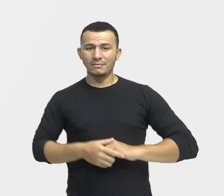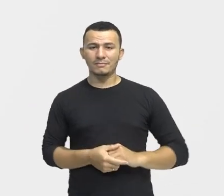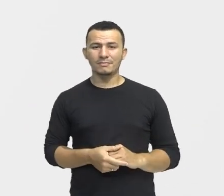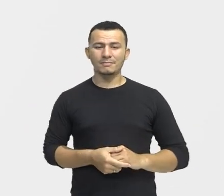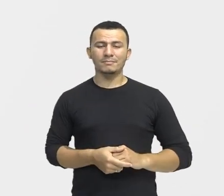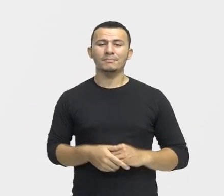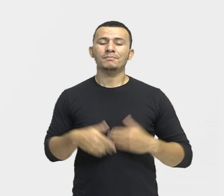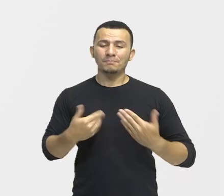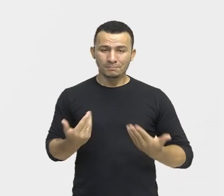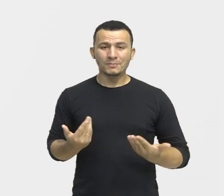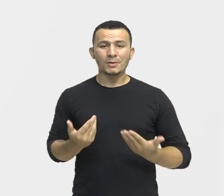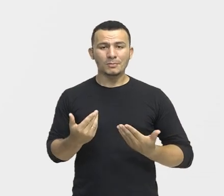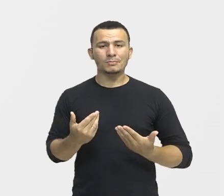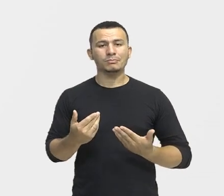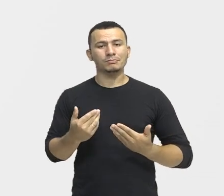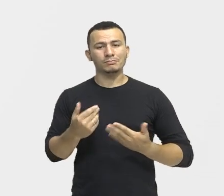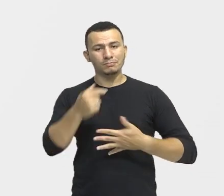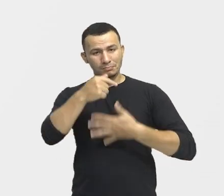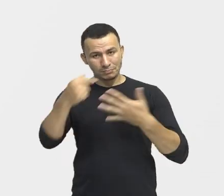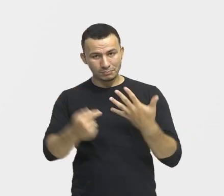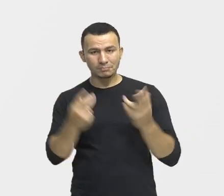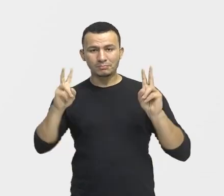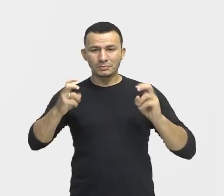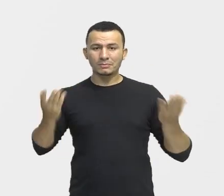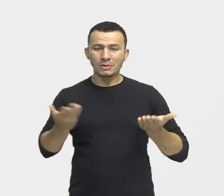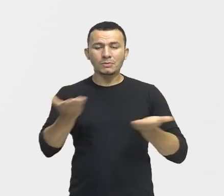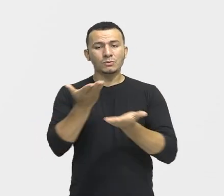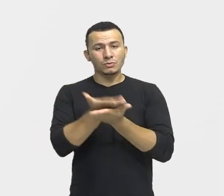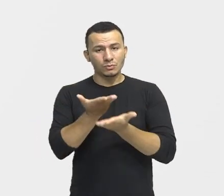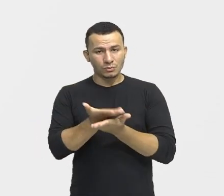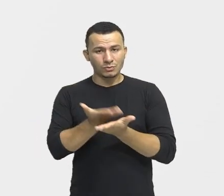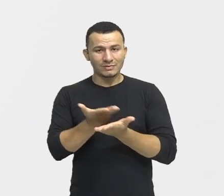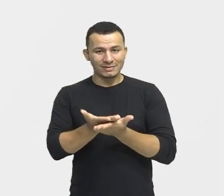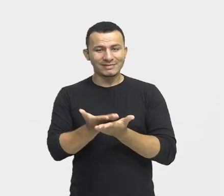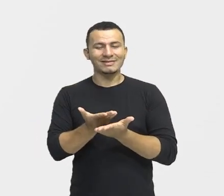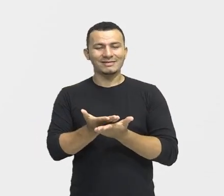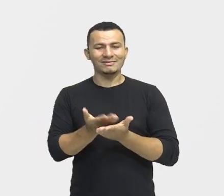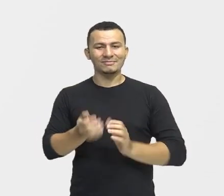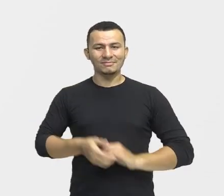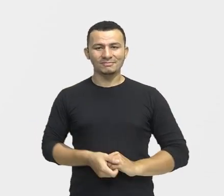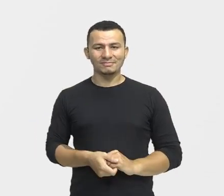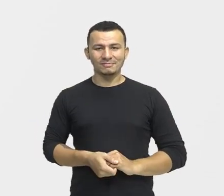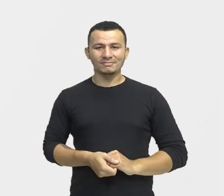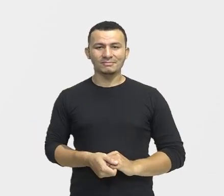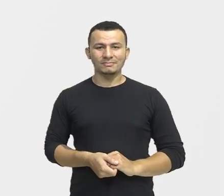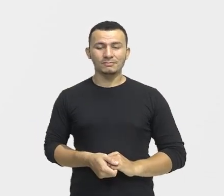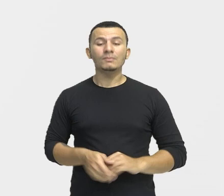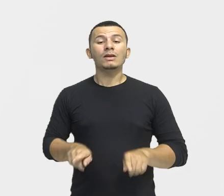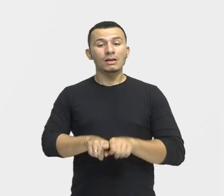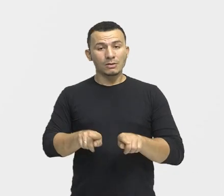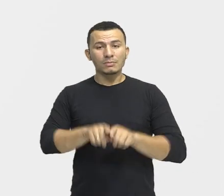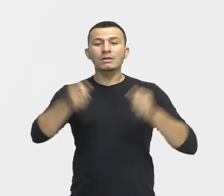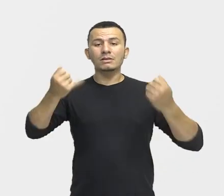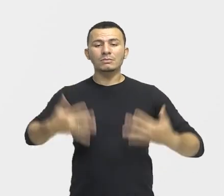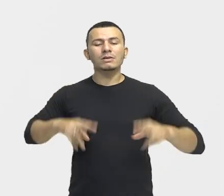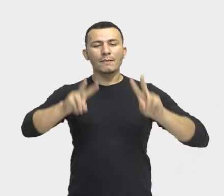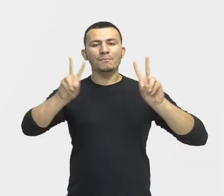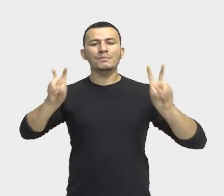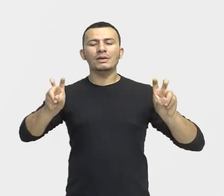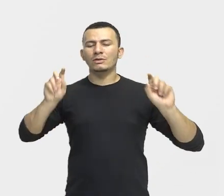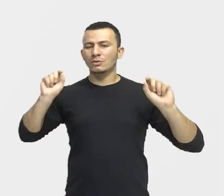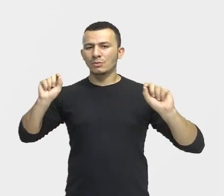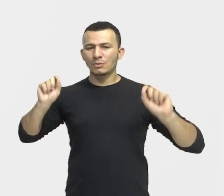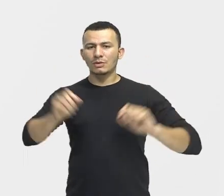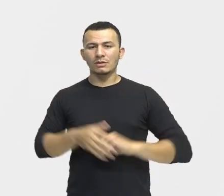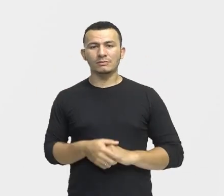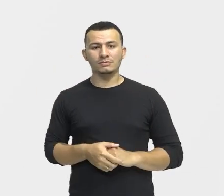esse é um dos temas que foi trabalhado aí na nossa aula de hoje. Além disso, falamos também sobre